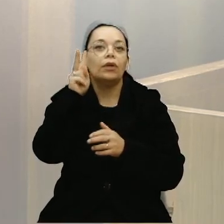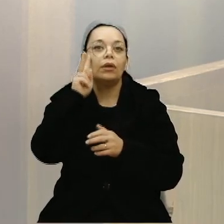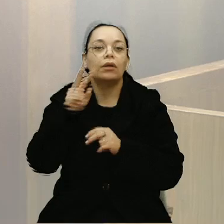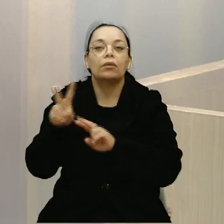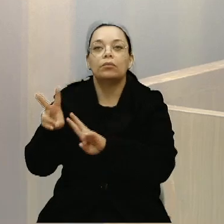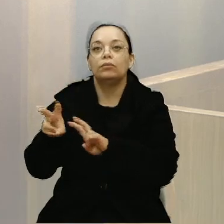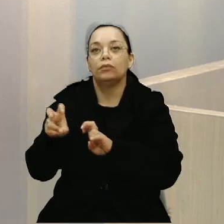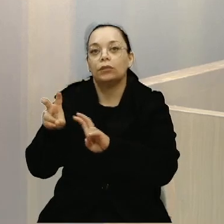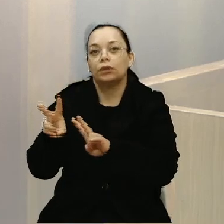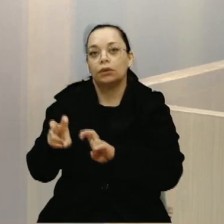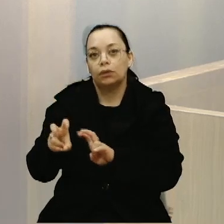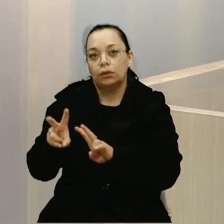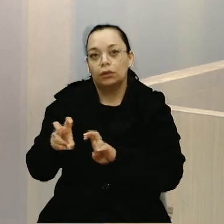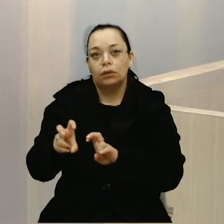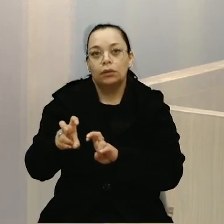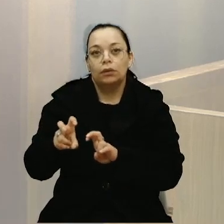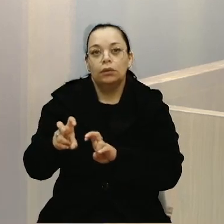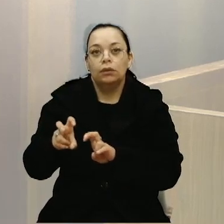agricultor